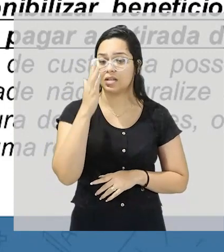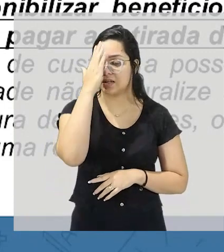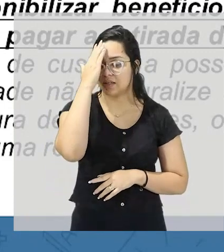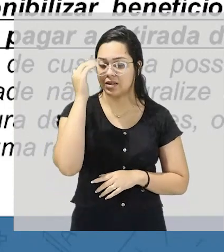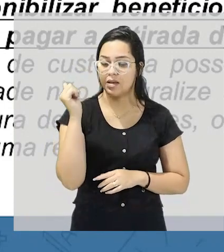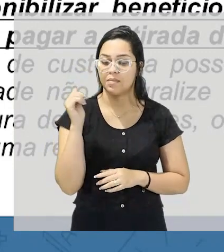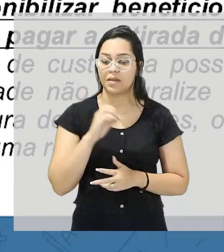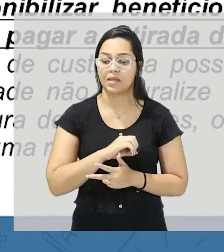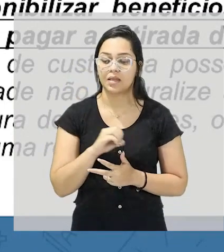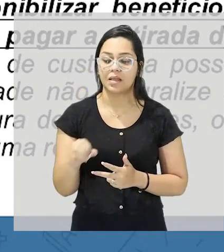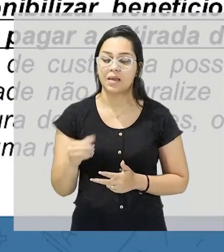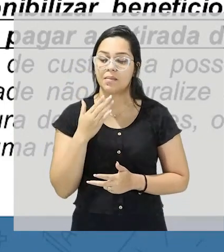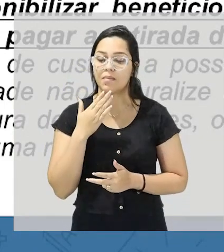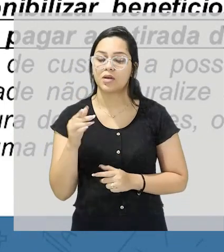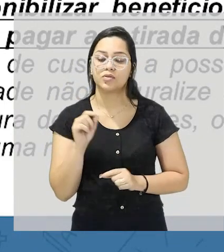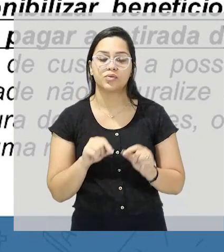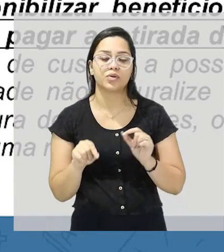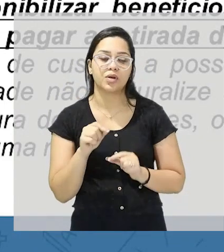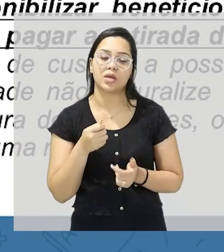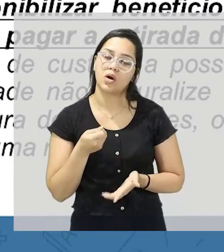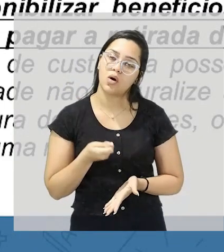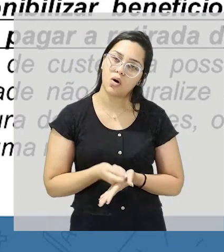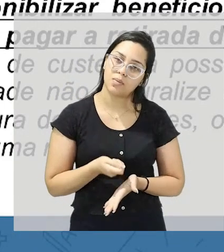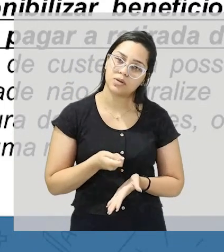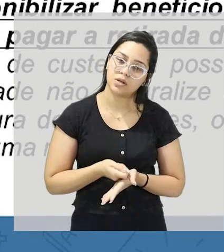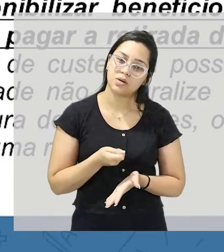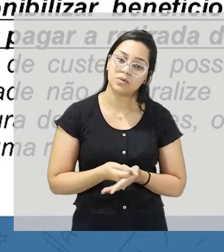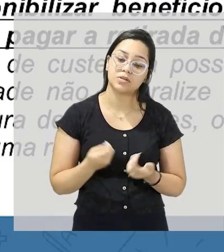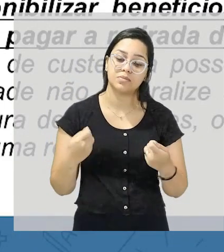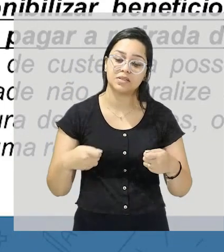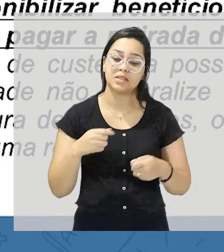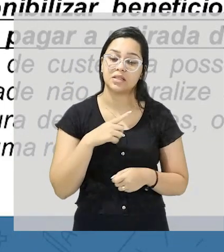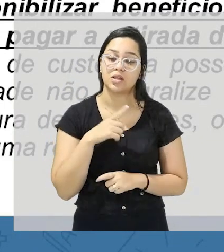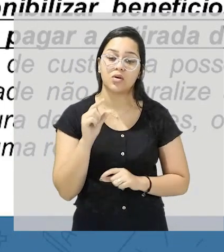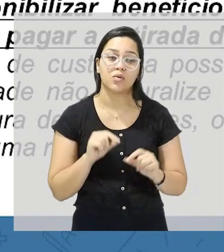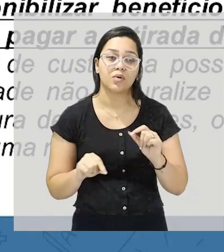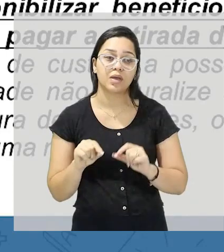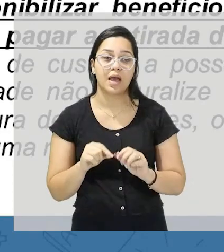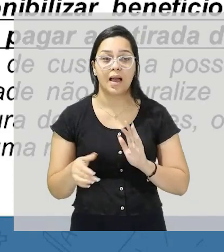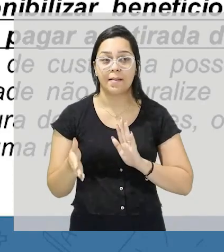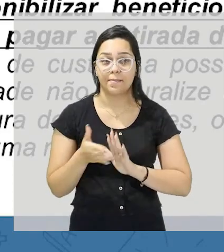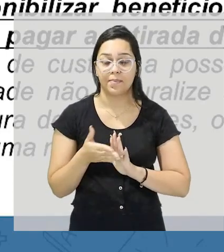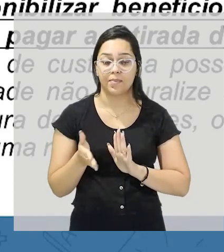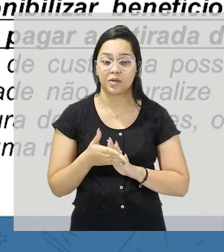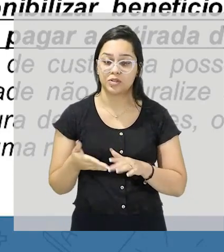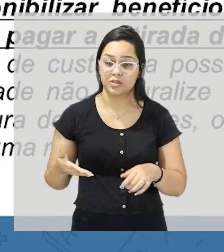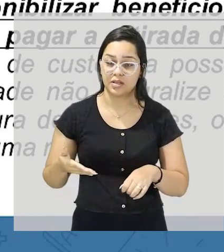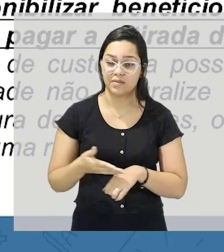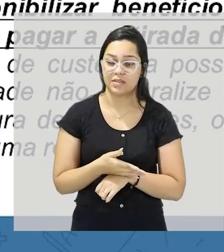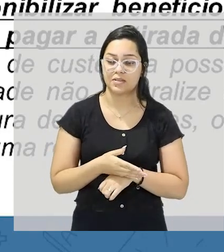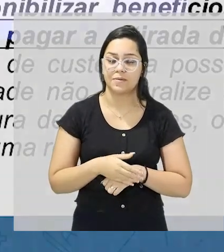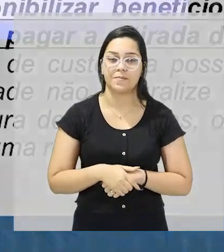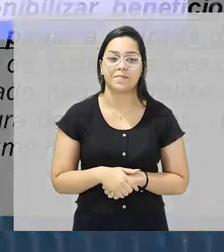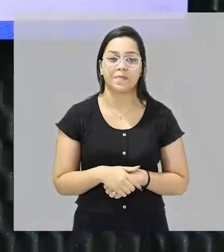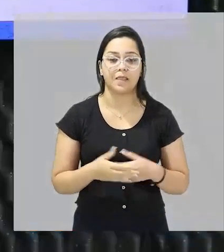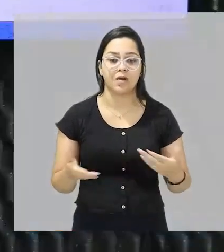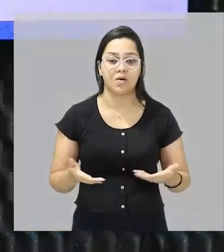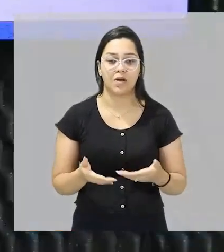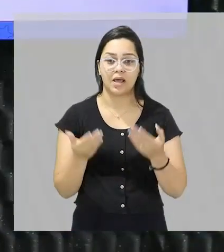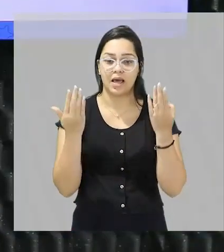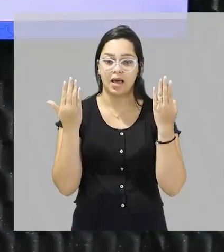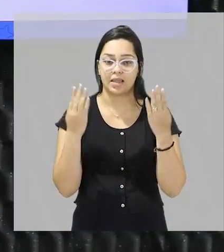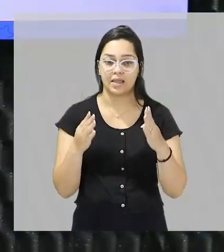Enem cobra o quê? Que obrigatoriamente tem que ter o quê? A proposta de intervenção. Então, vamos analisar